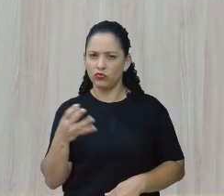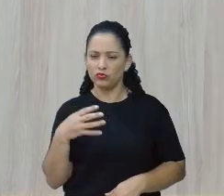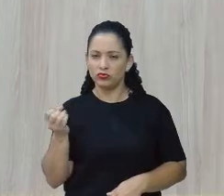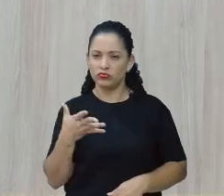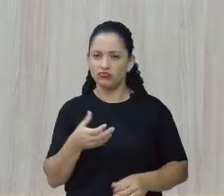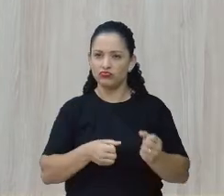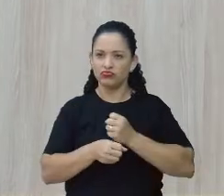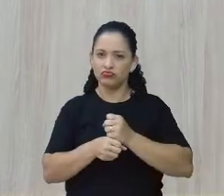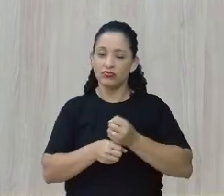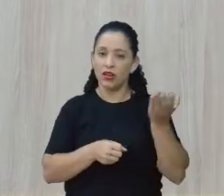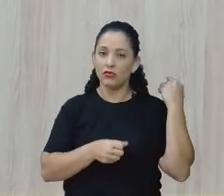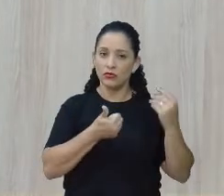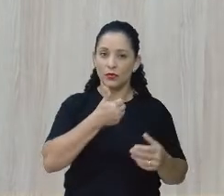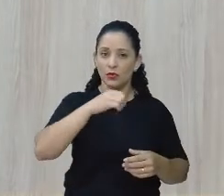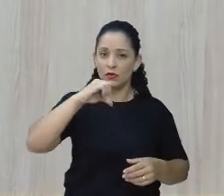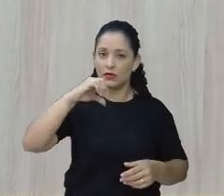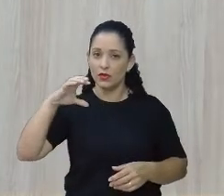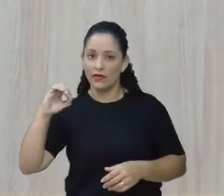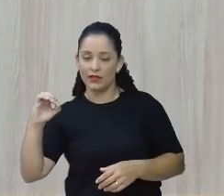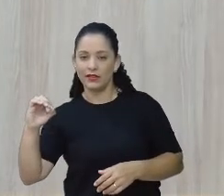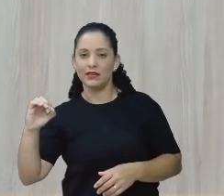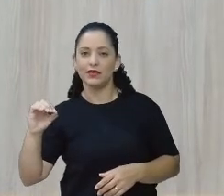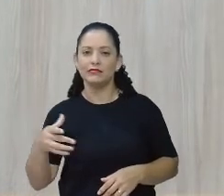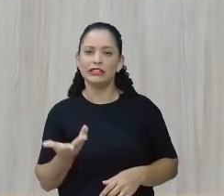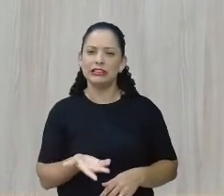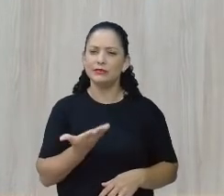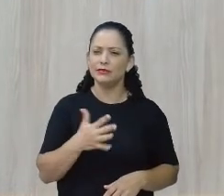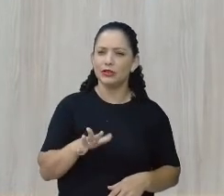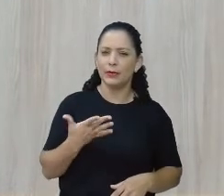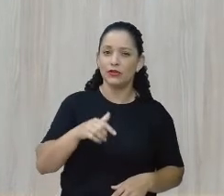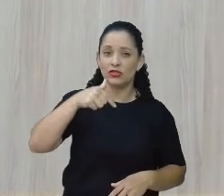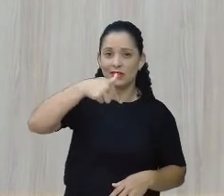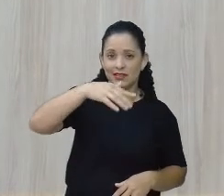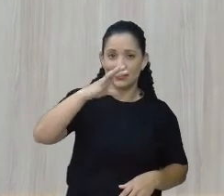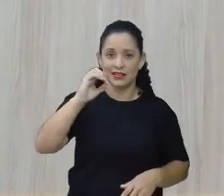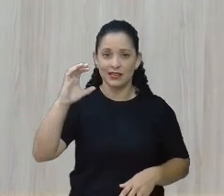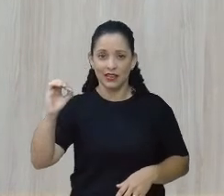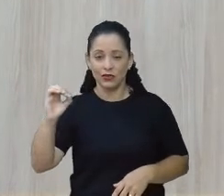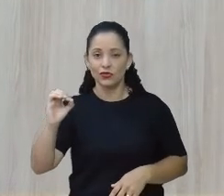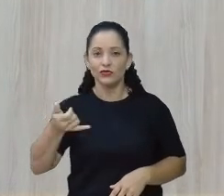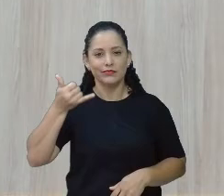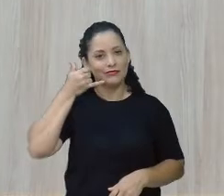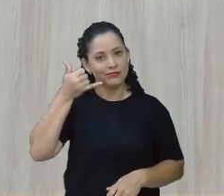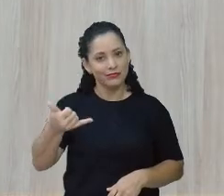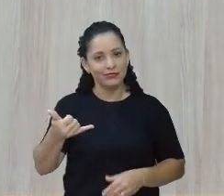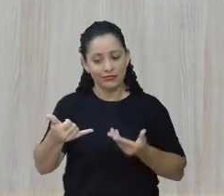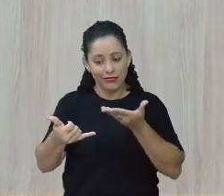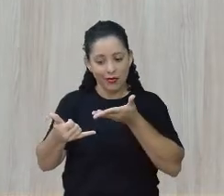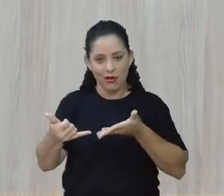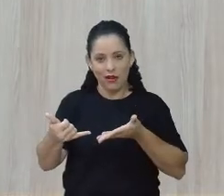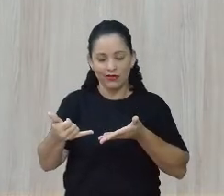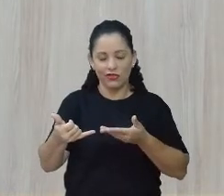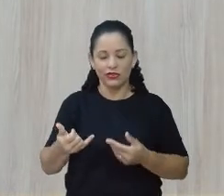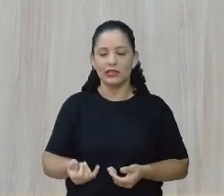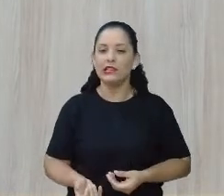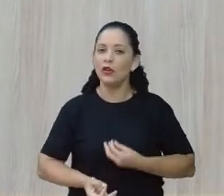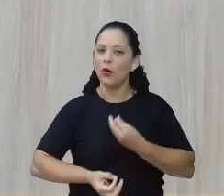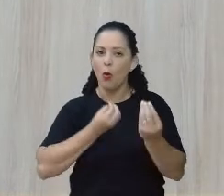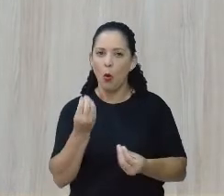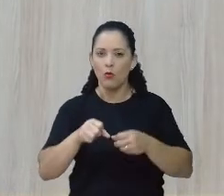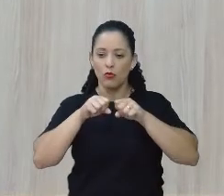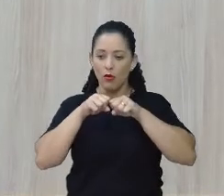pouco, nos anos 90, e que apenas 700 aparelhos. Então, a gente consegue perceber como o alcance